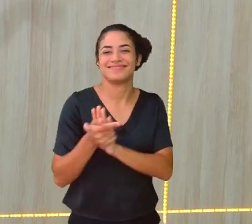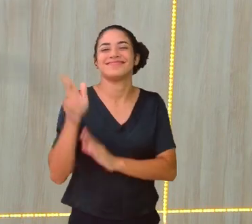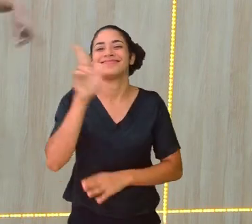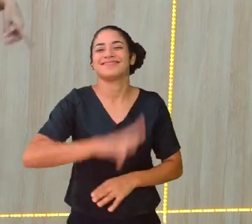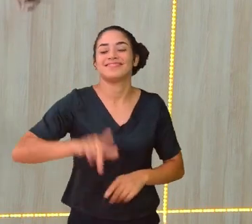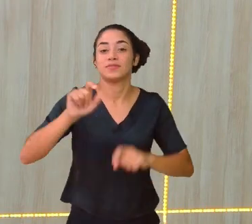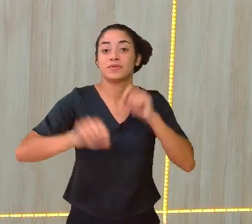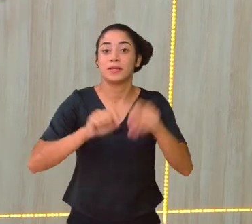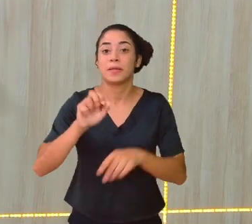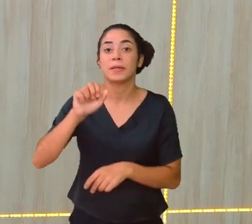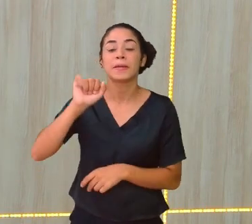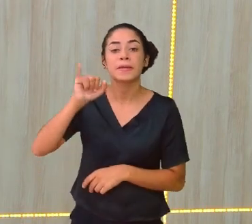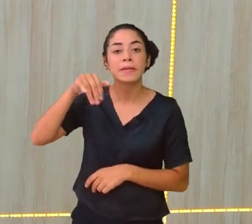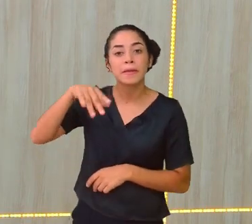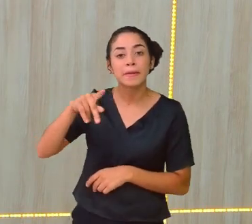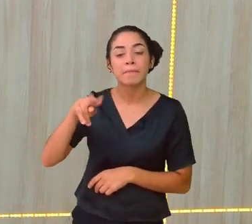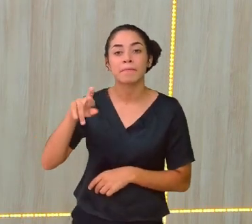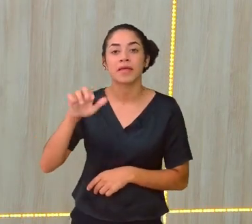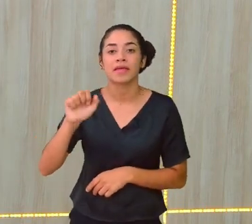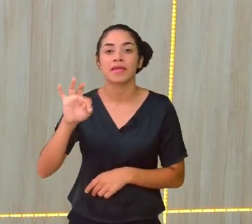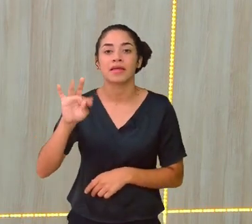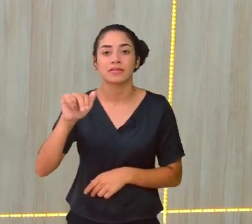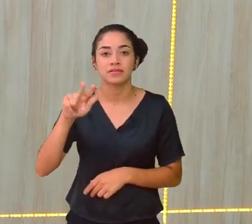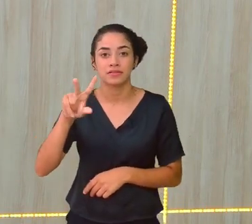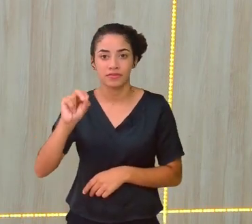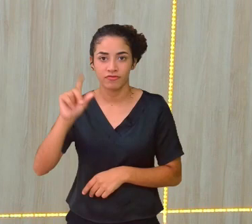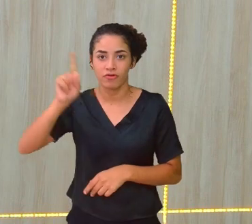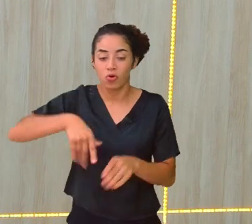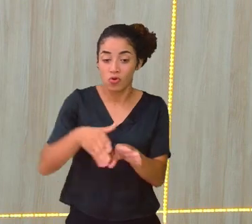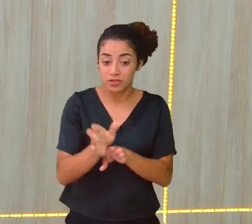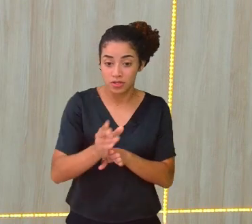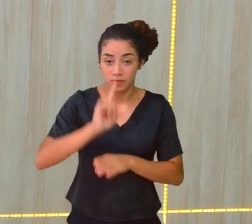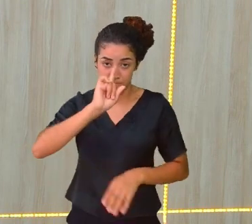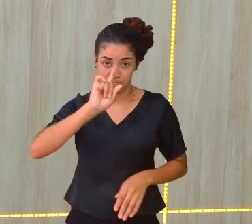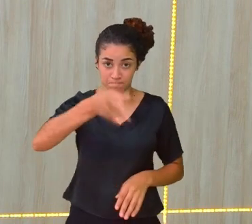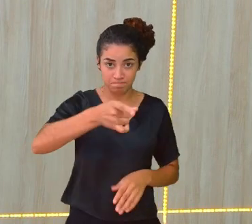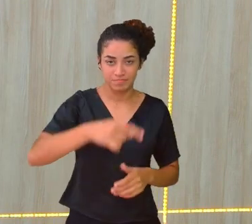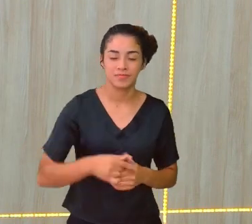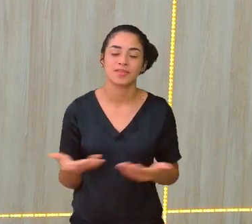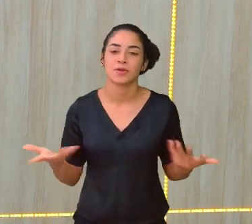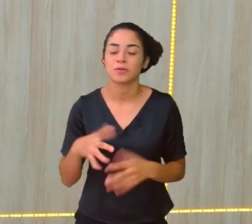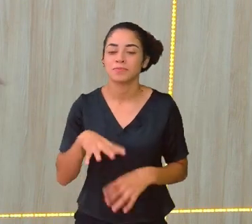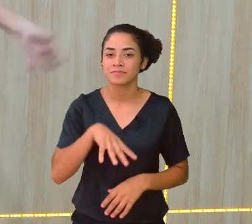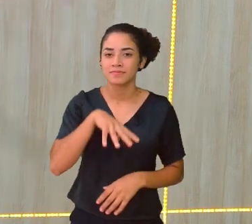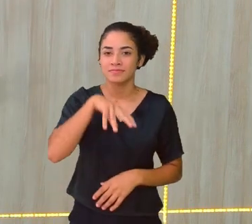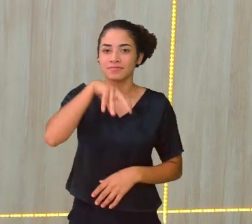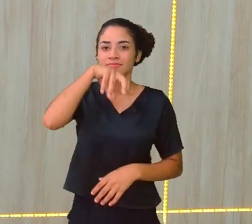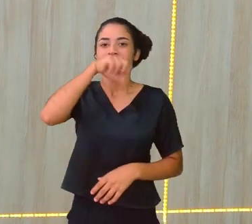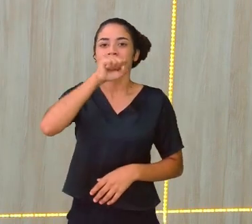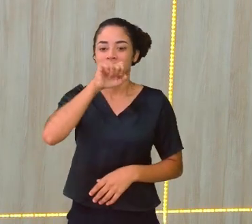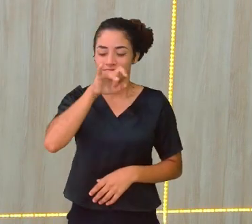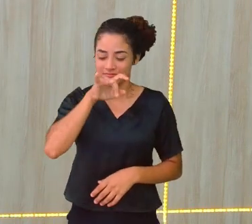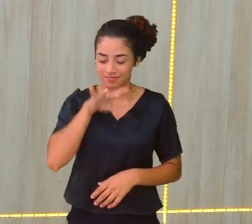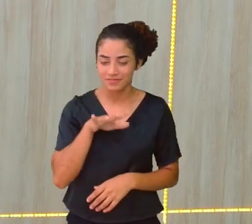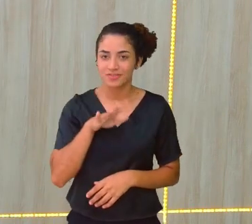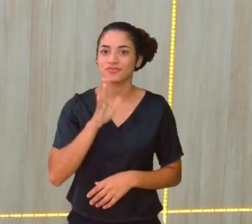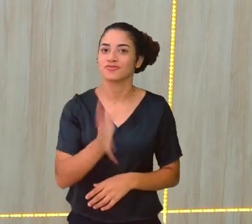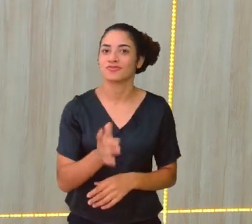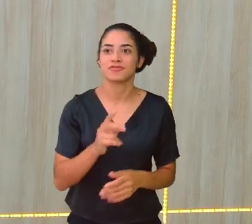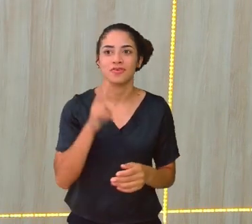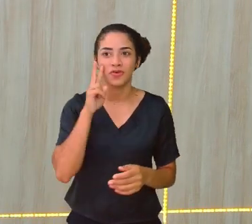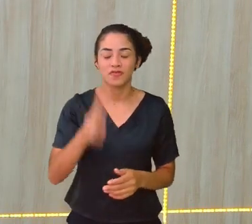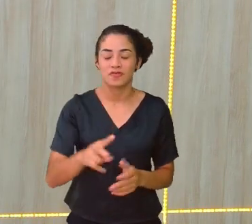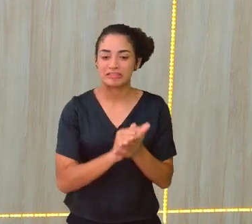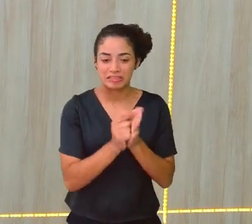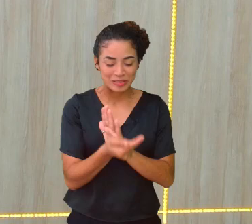modo imperativo, né? Que é um conselho, uma ordem. E agora, ó, respirando, a gente já viu que são gêneros textuais. Menina,